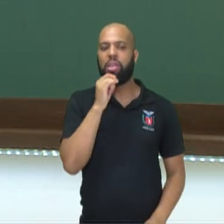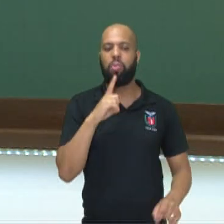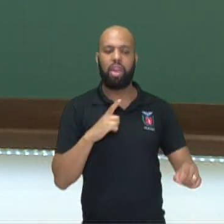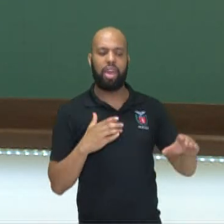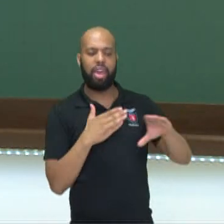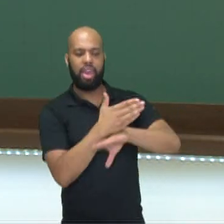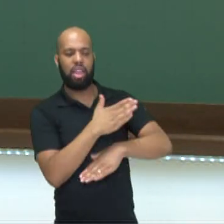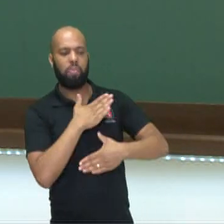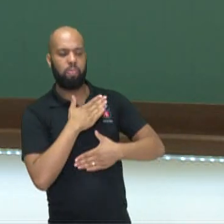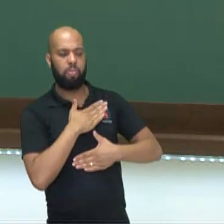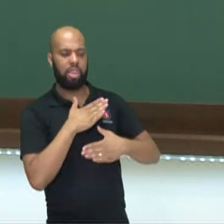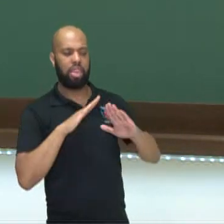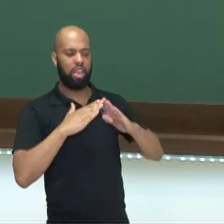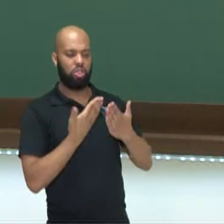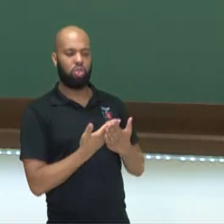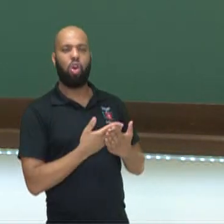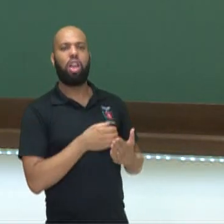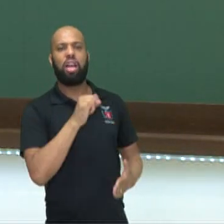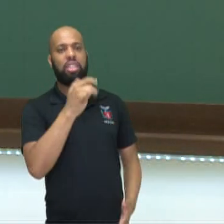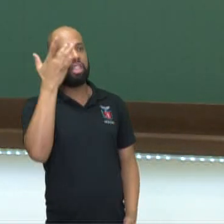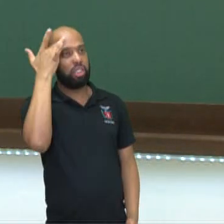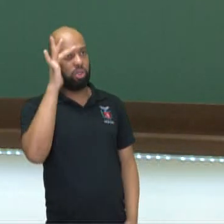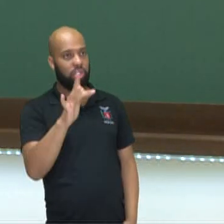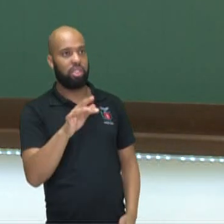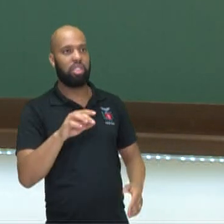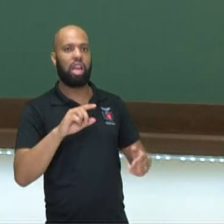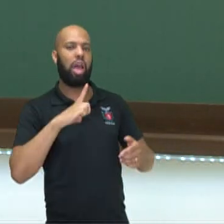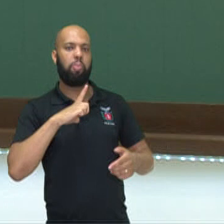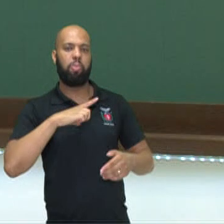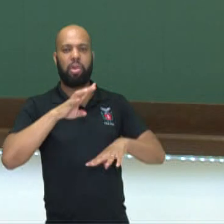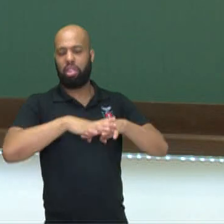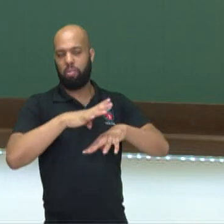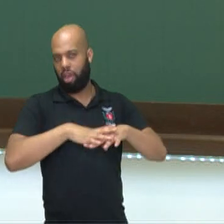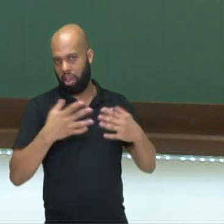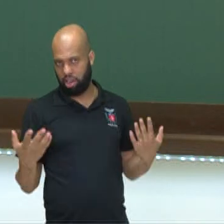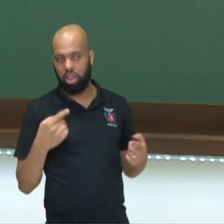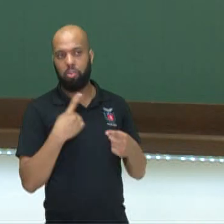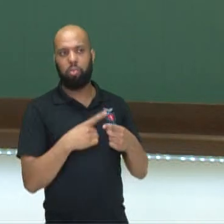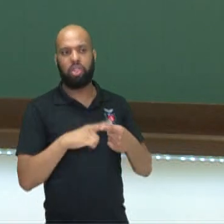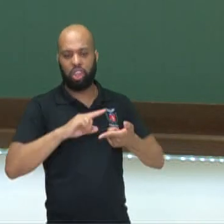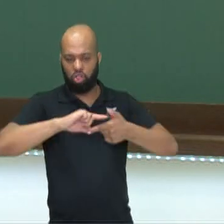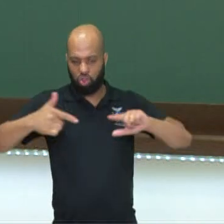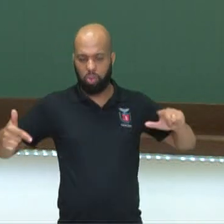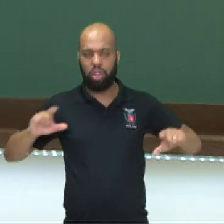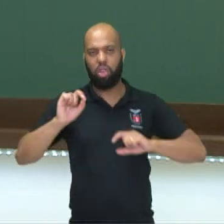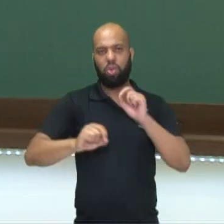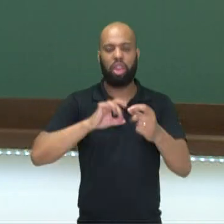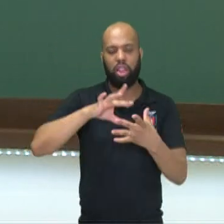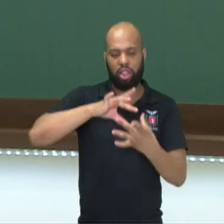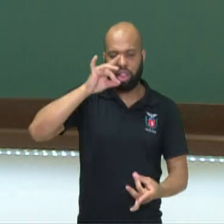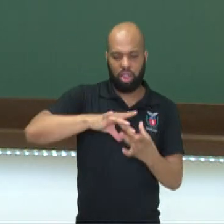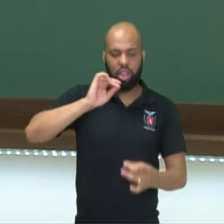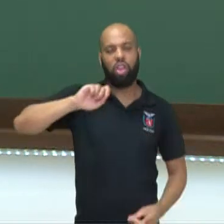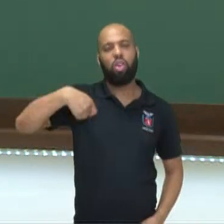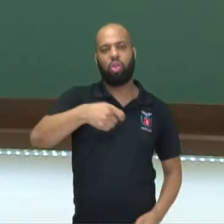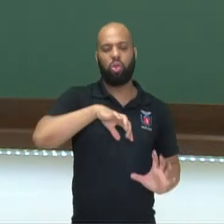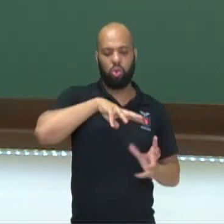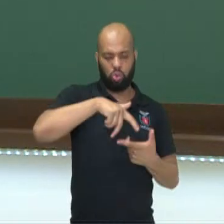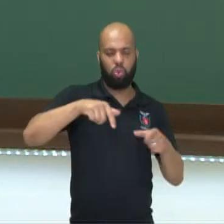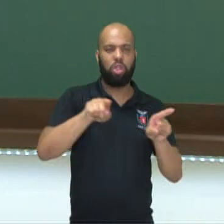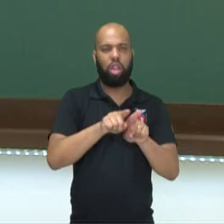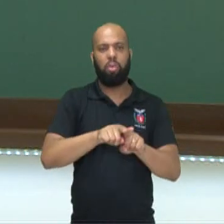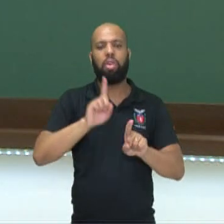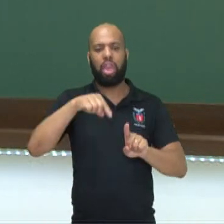na minha academia quem não souber geometria. Por quê? Porque a geometria é a pura abstração sobre o mundo. Então,